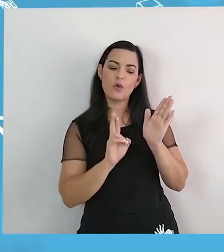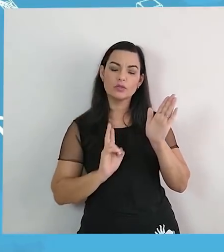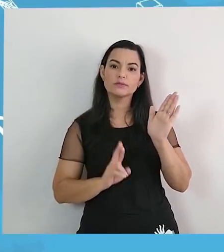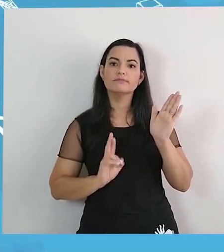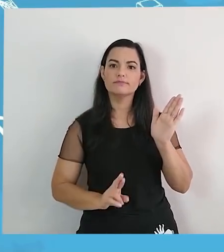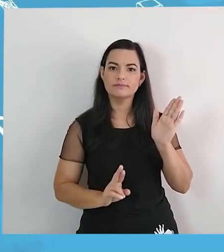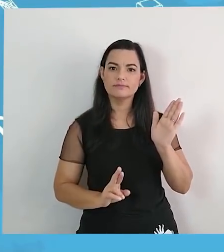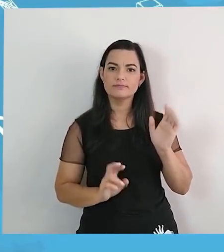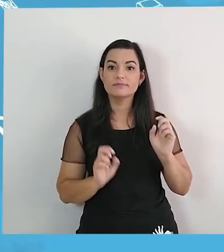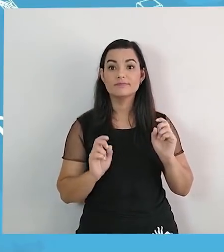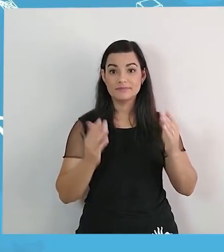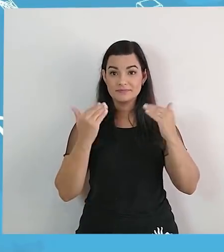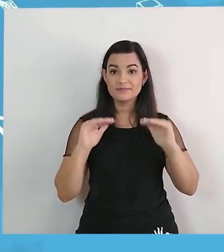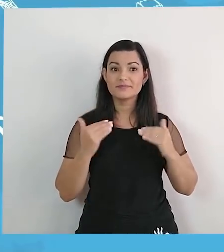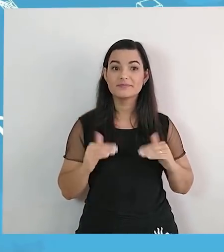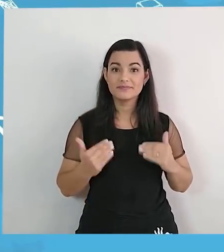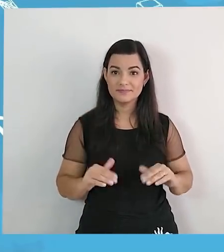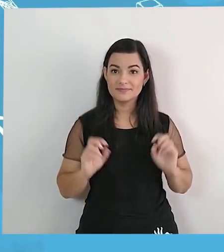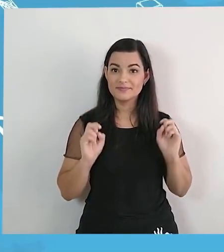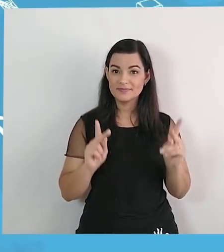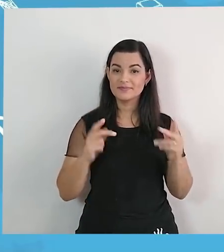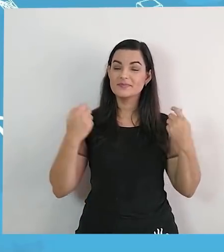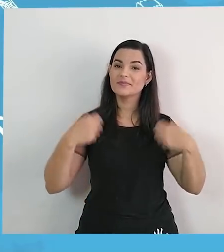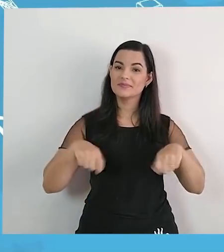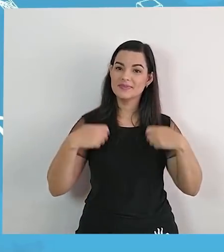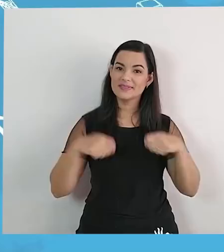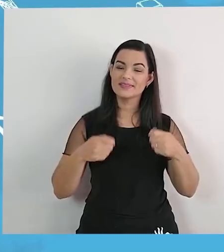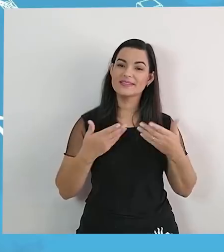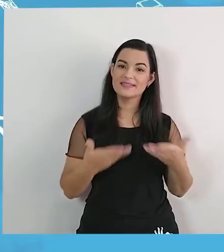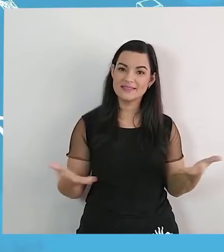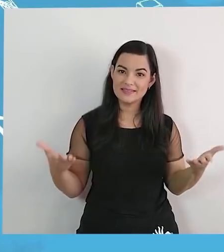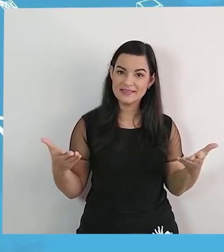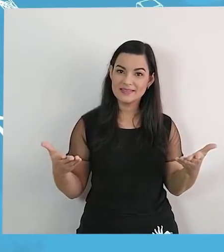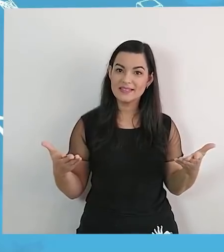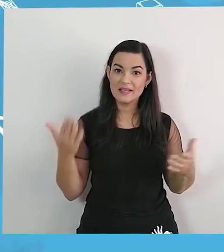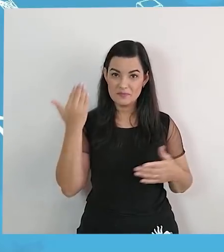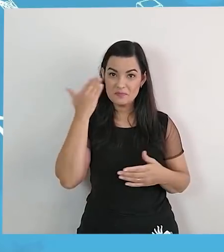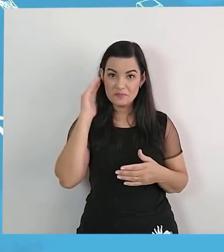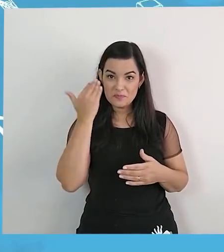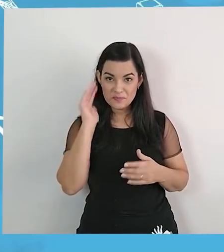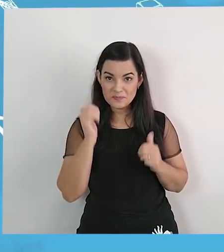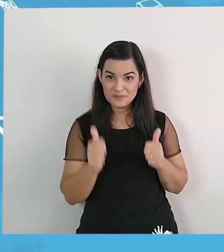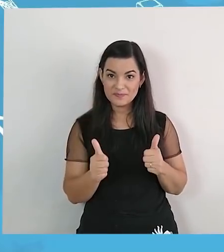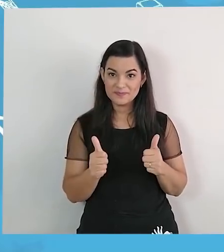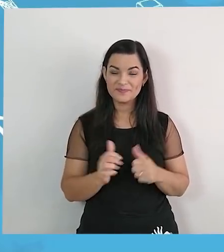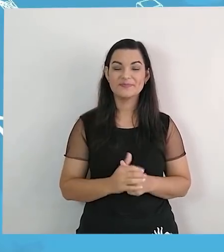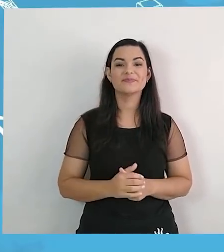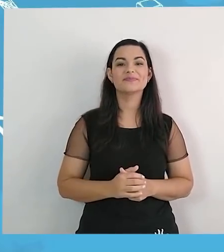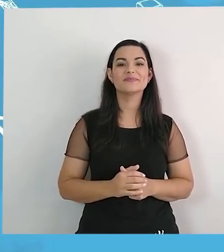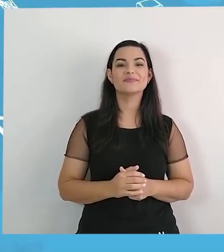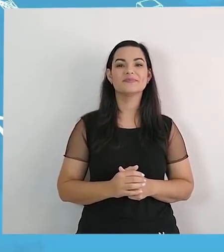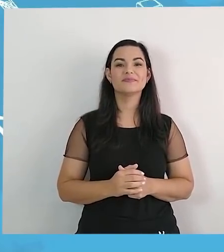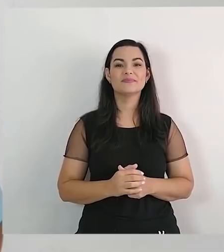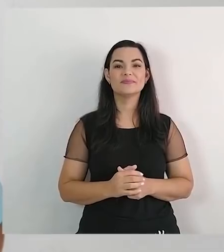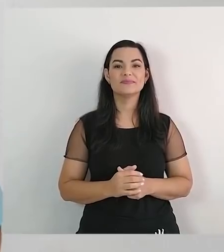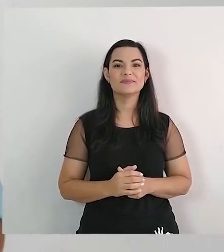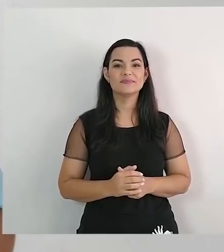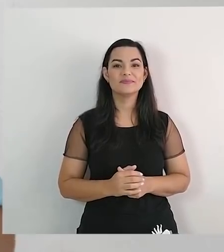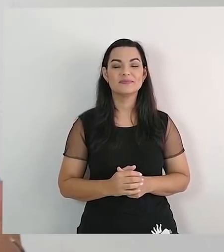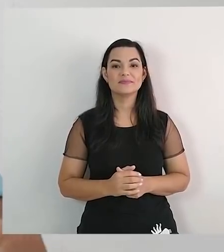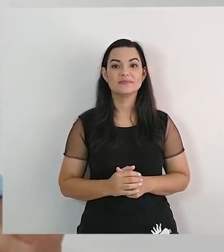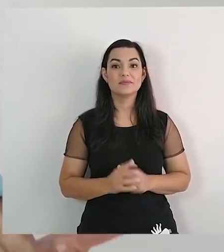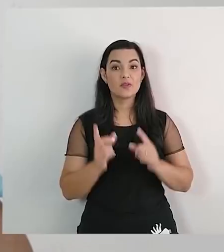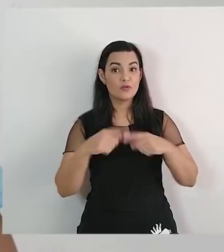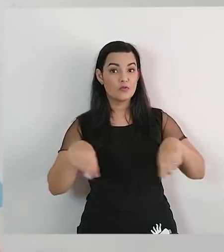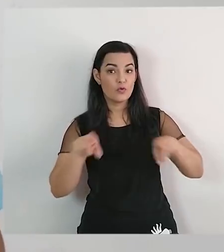as informações que vocês precisam aí para compor as respostas de vocês, tá bom?